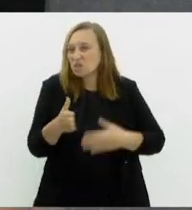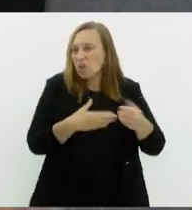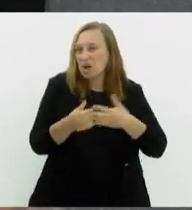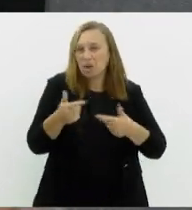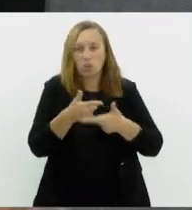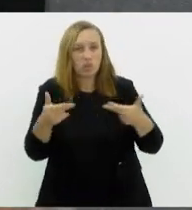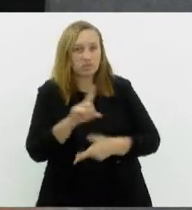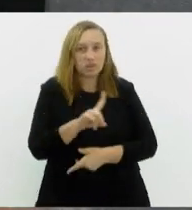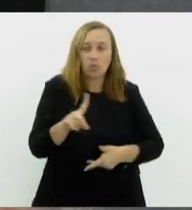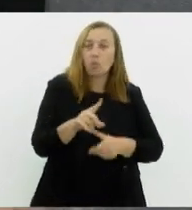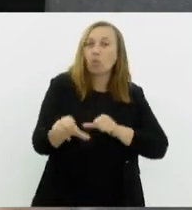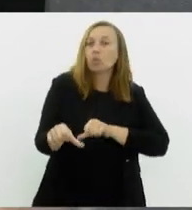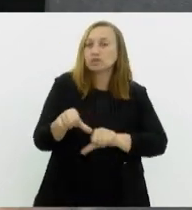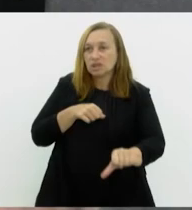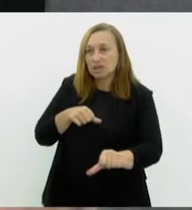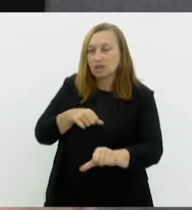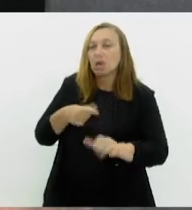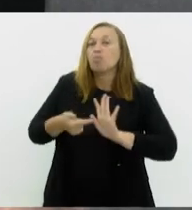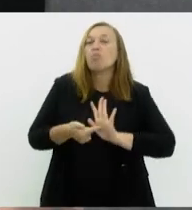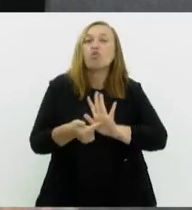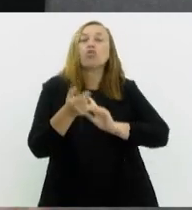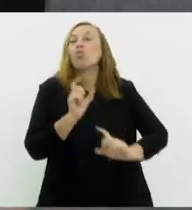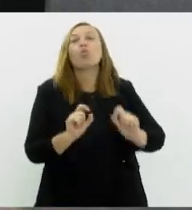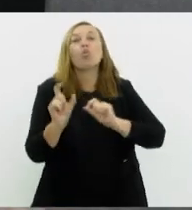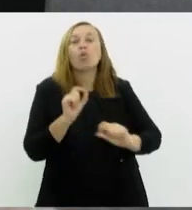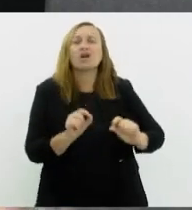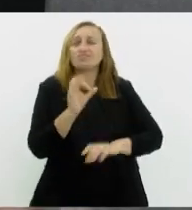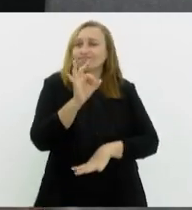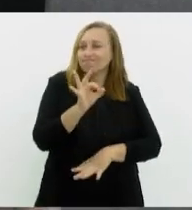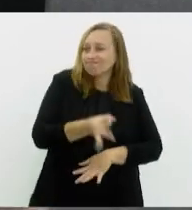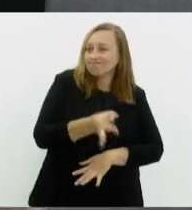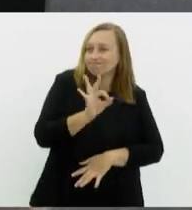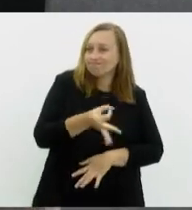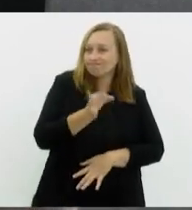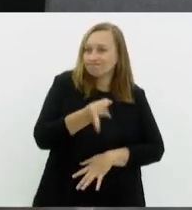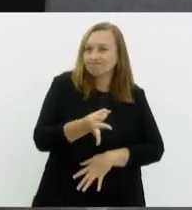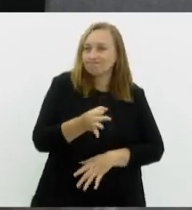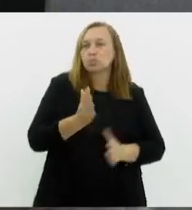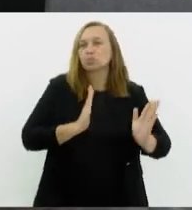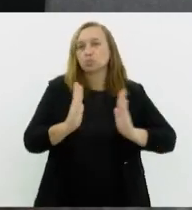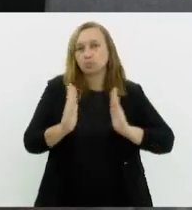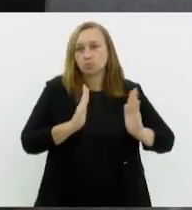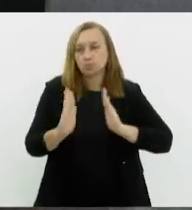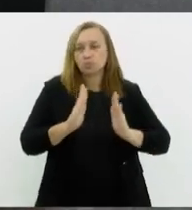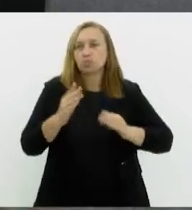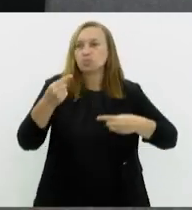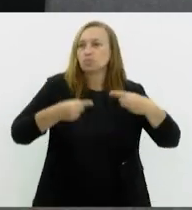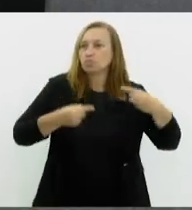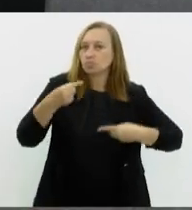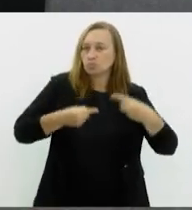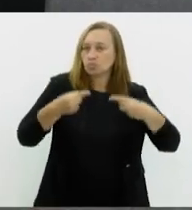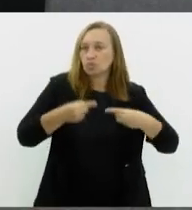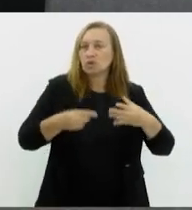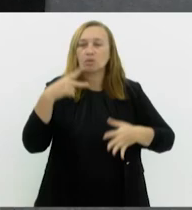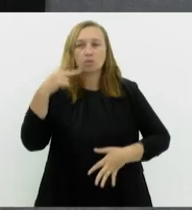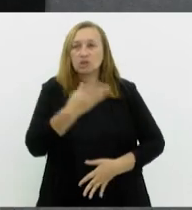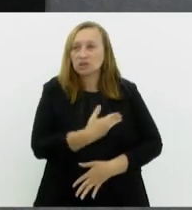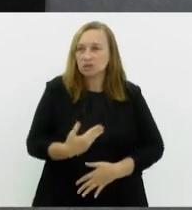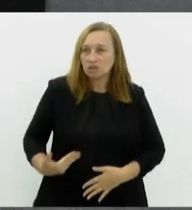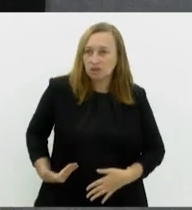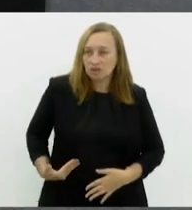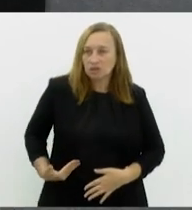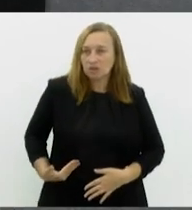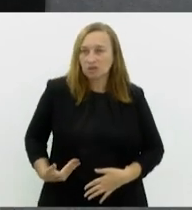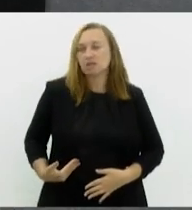coisa. Pelo contrário, demonstra que é exatamente nesse período que discutiremos políticas públicas